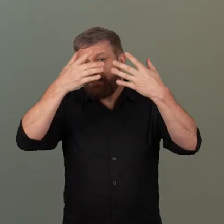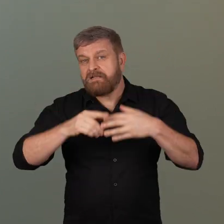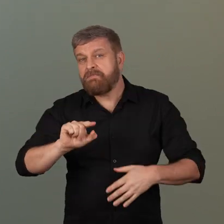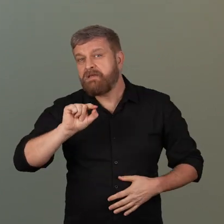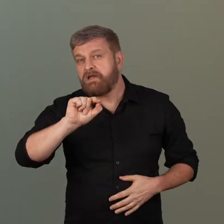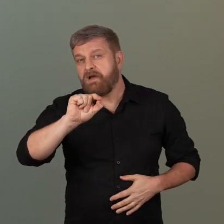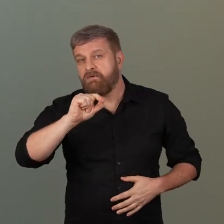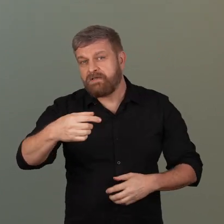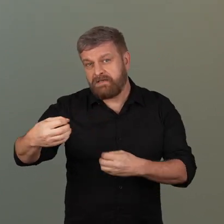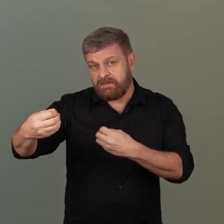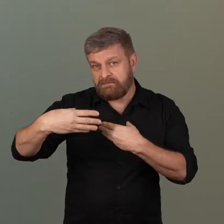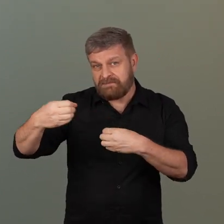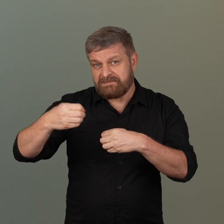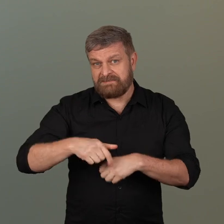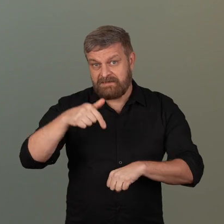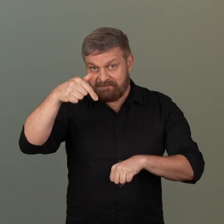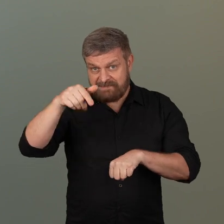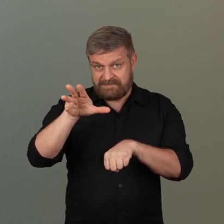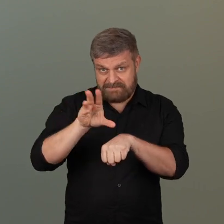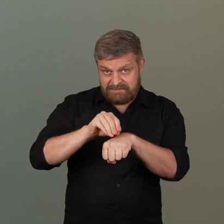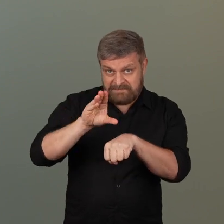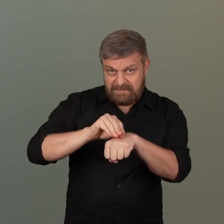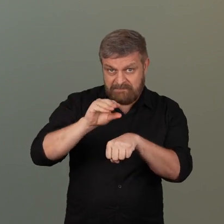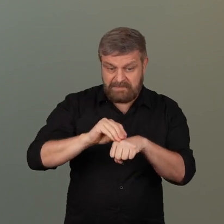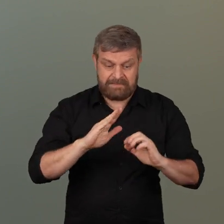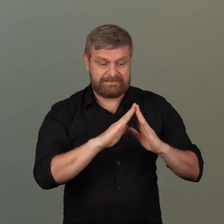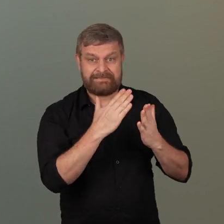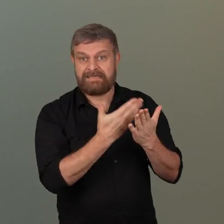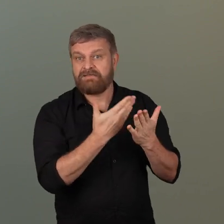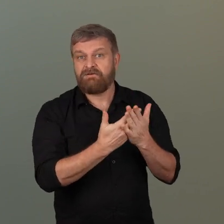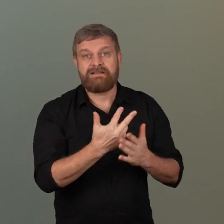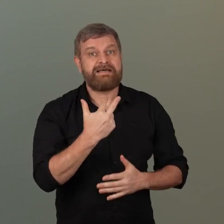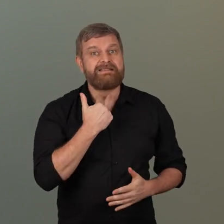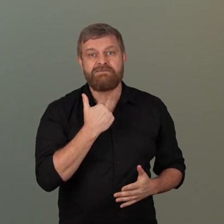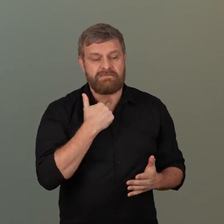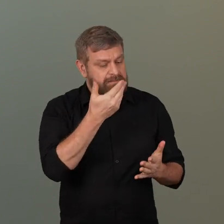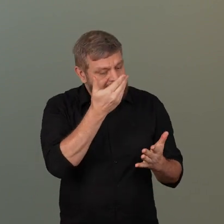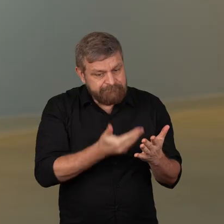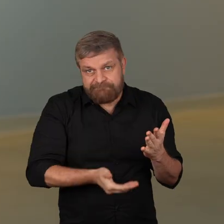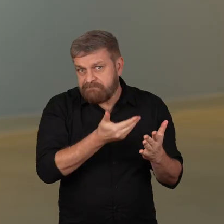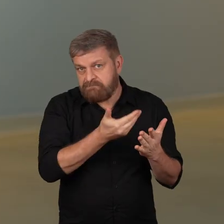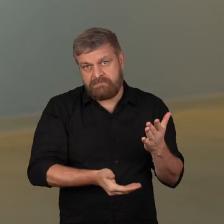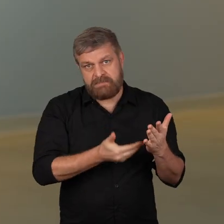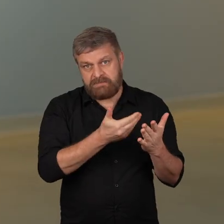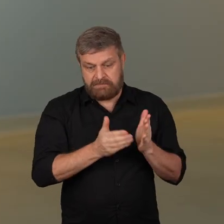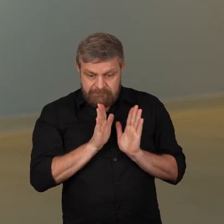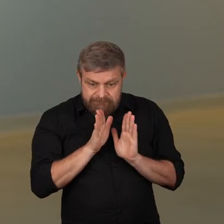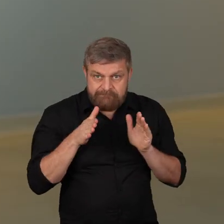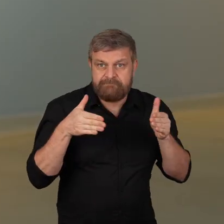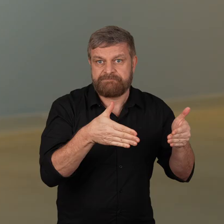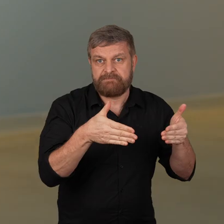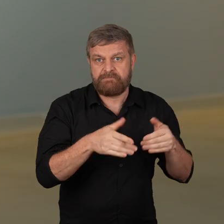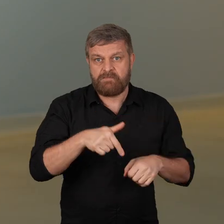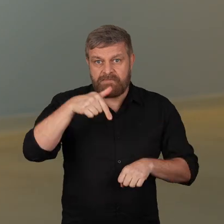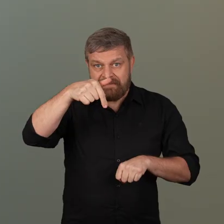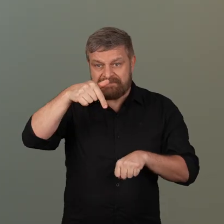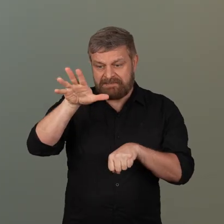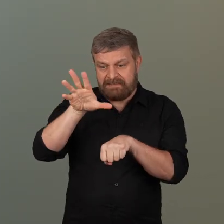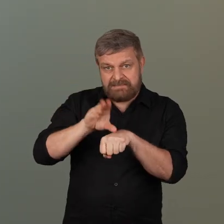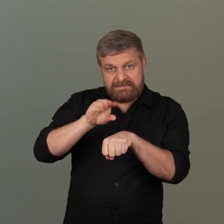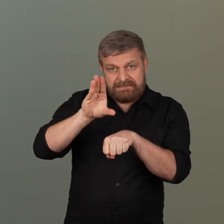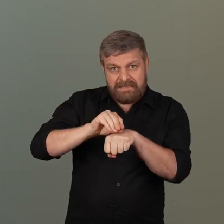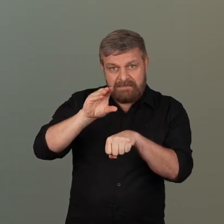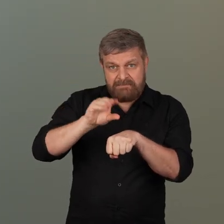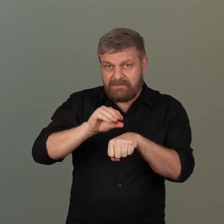ensina os saberes que a escola não pode perder de vista. Esses 7 saberes não